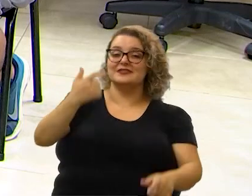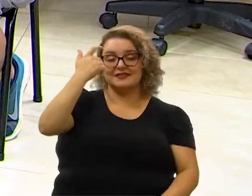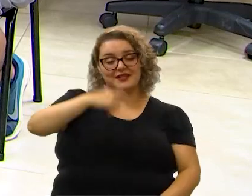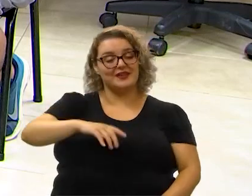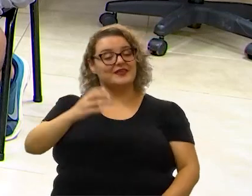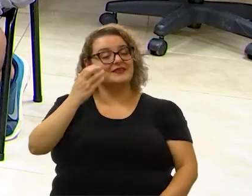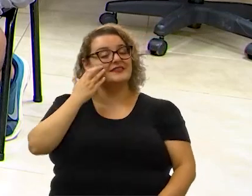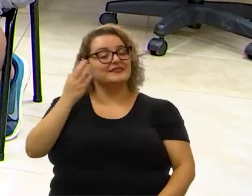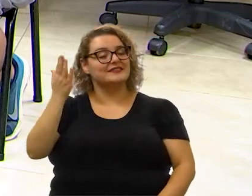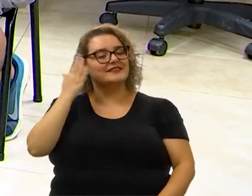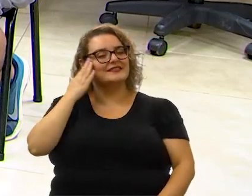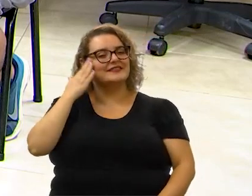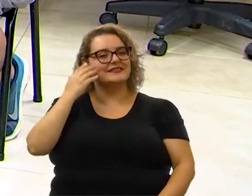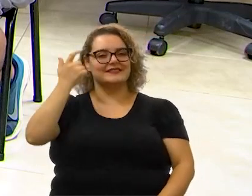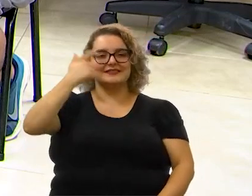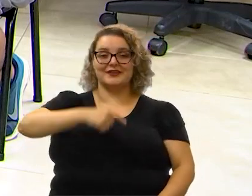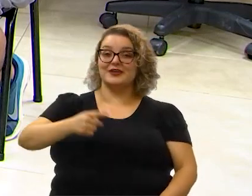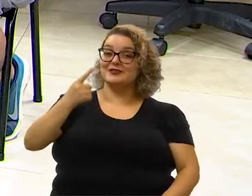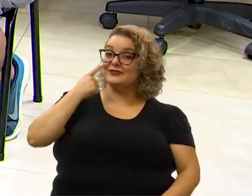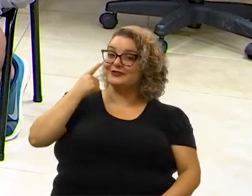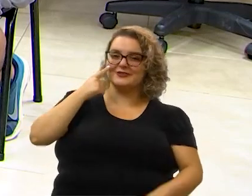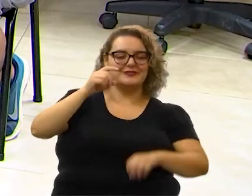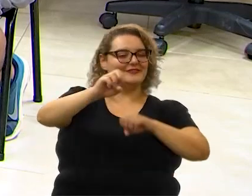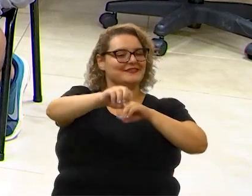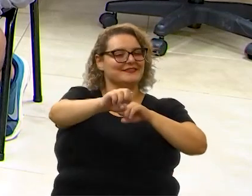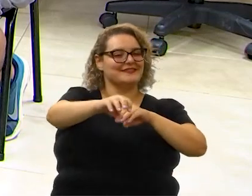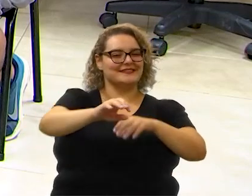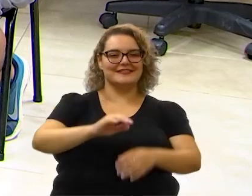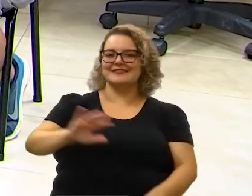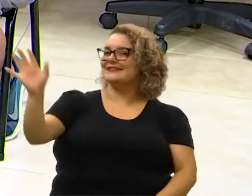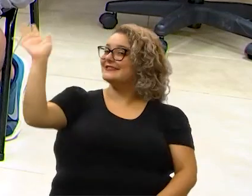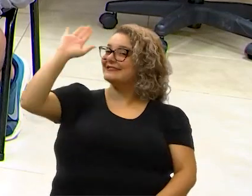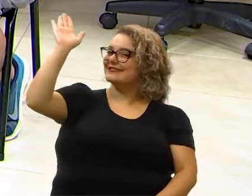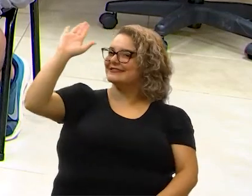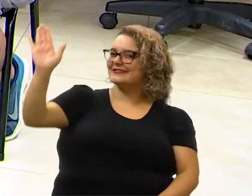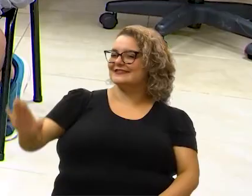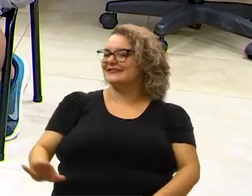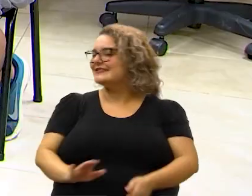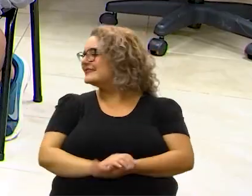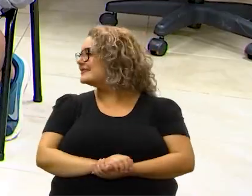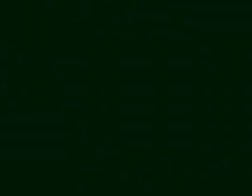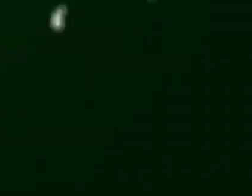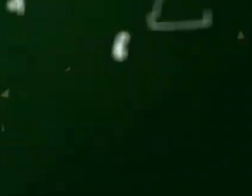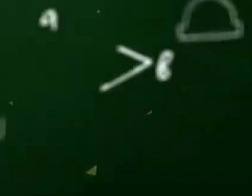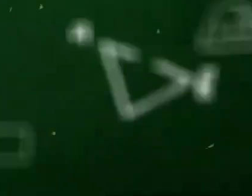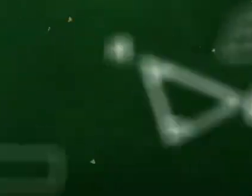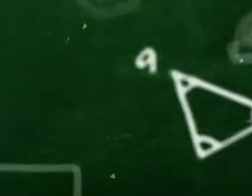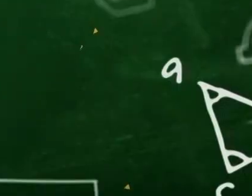pessoal, eu sou André Aranha e já sabe, né? Tô sempre, de olho na educação. Tchau.